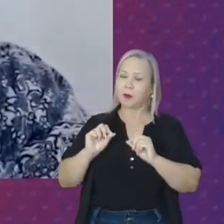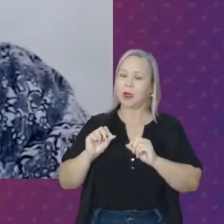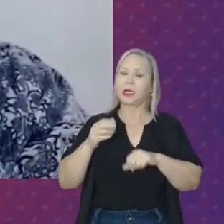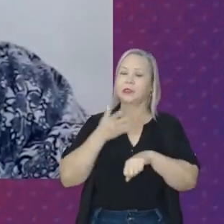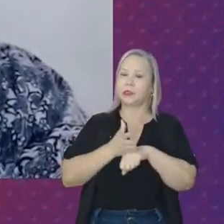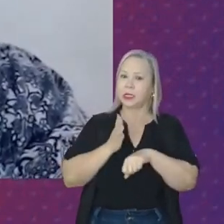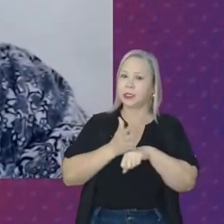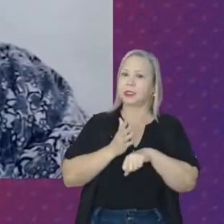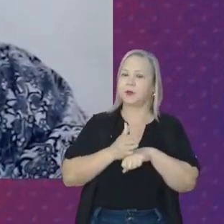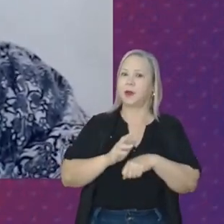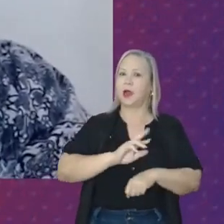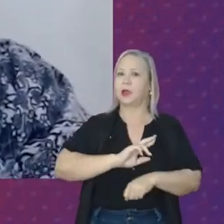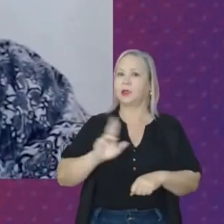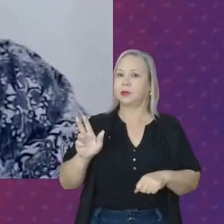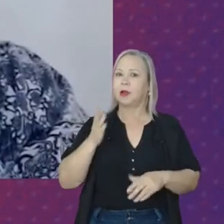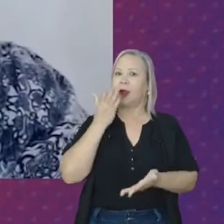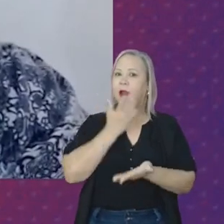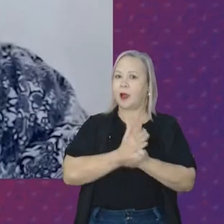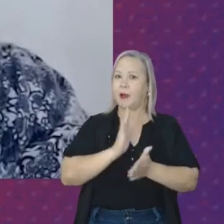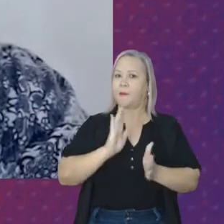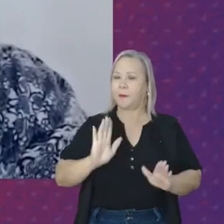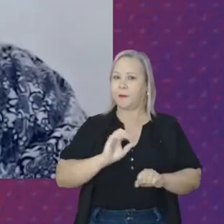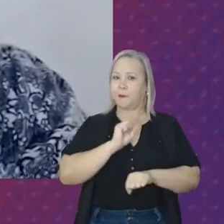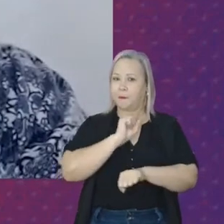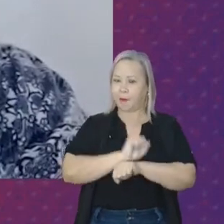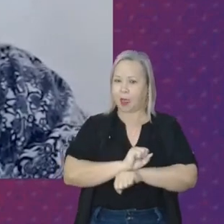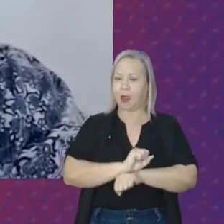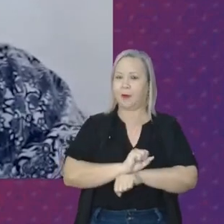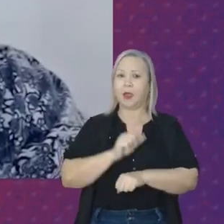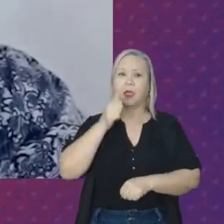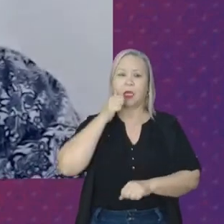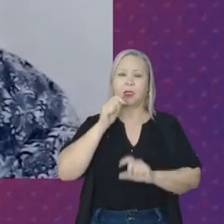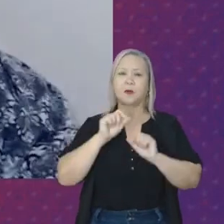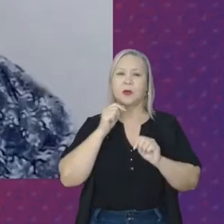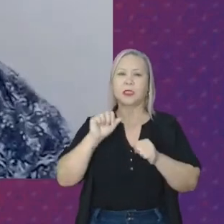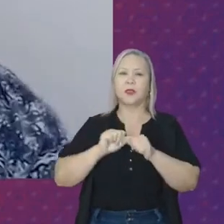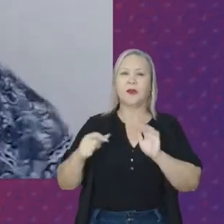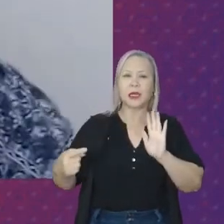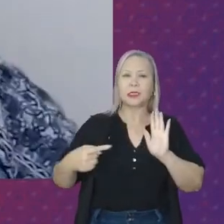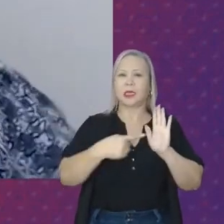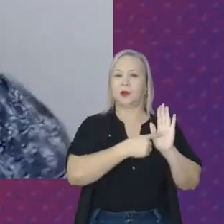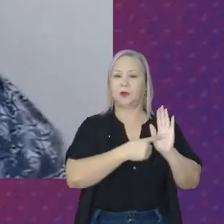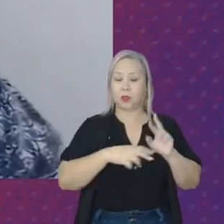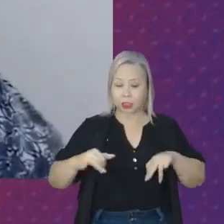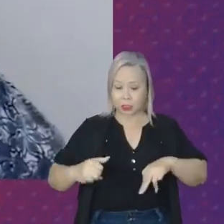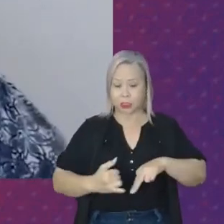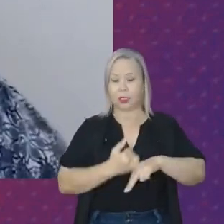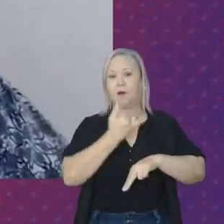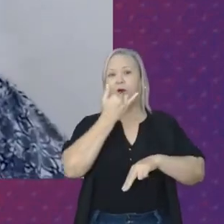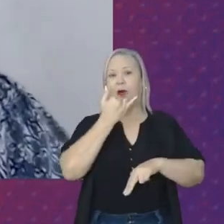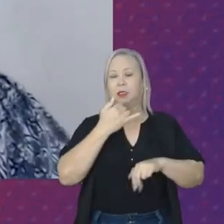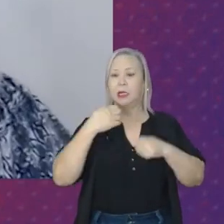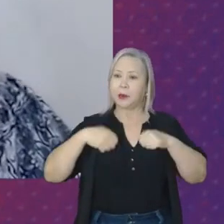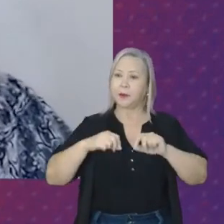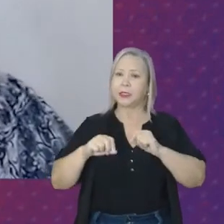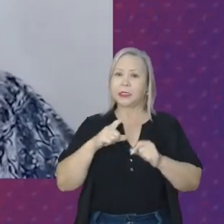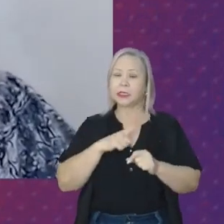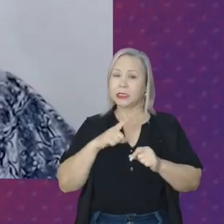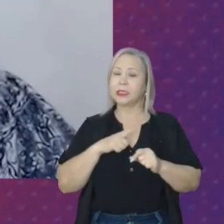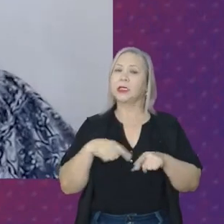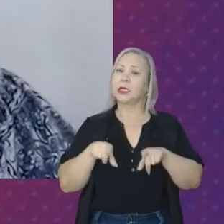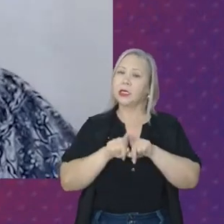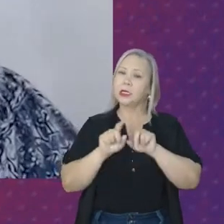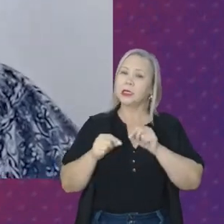práticas não se repitam, e as mulheres que fazem denúncias e que são vítimas precisam ter